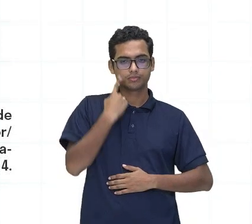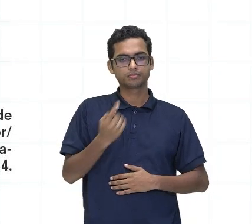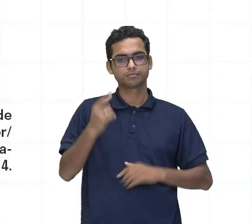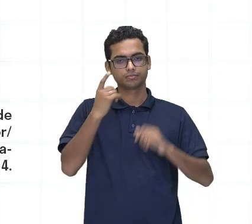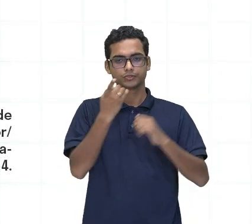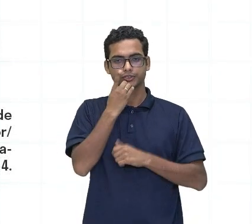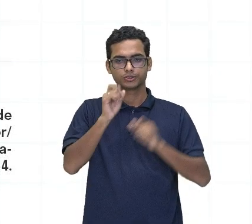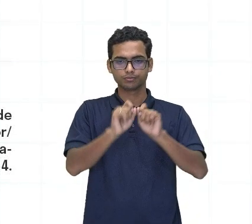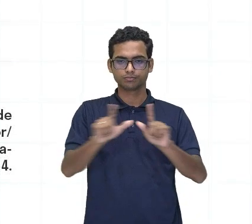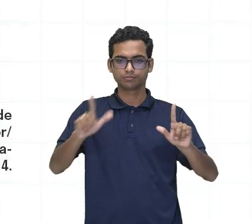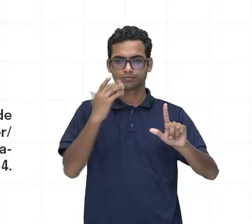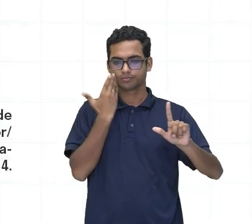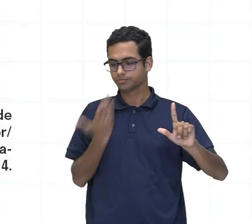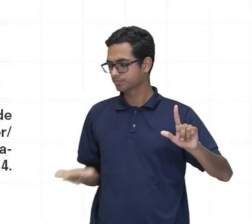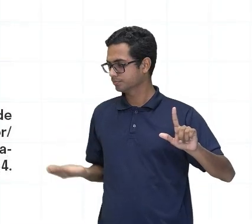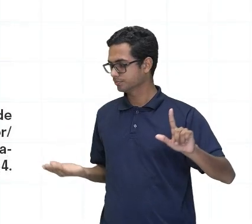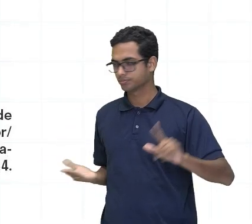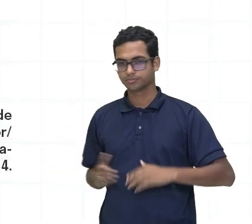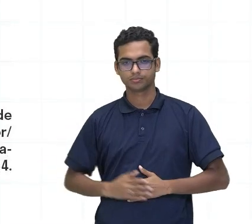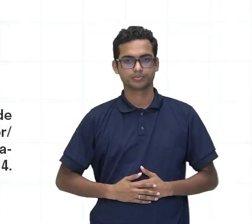de 2024.